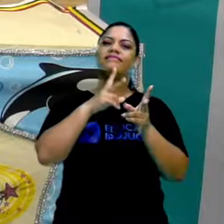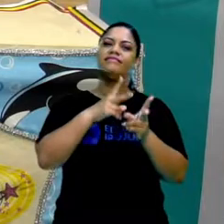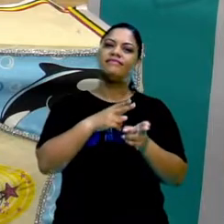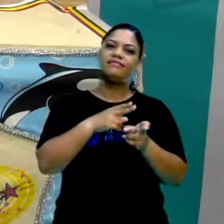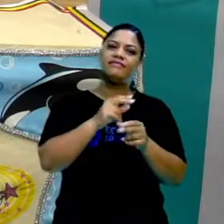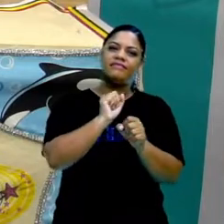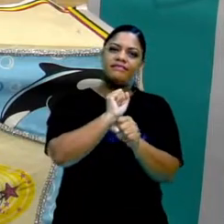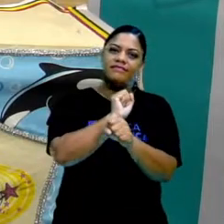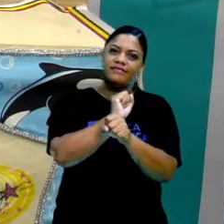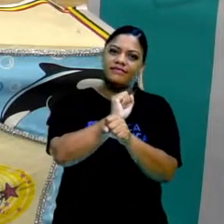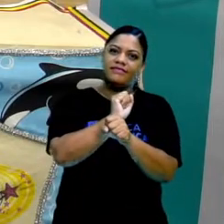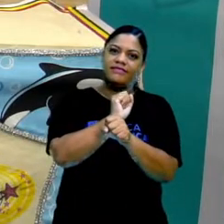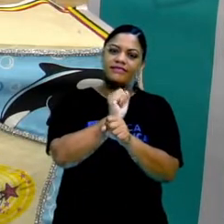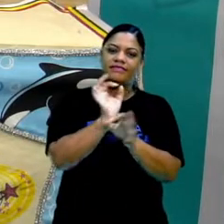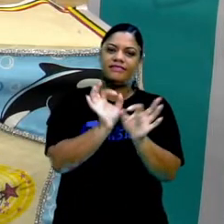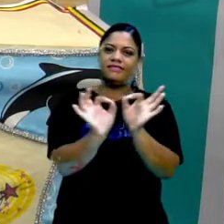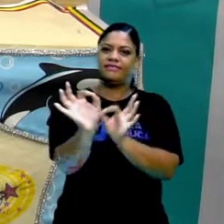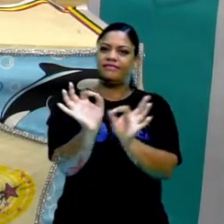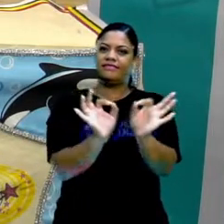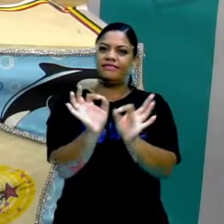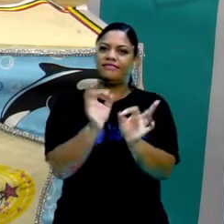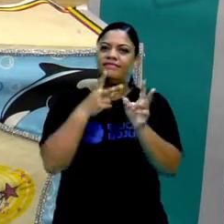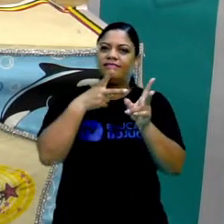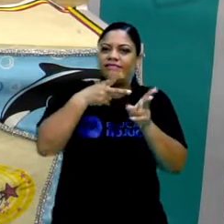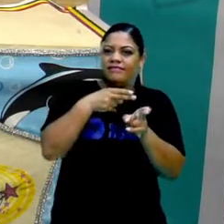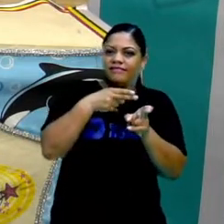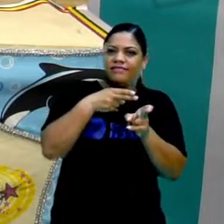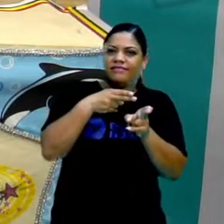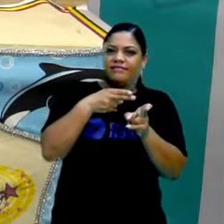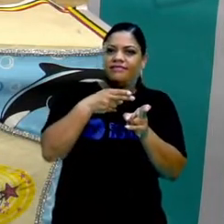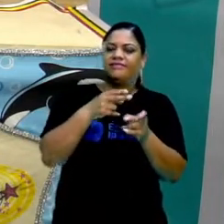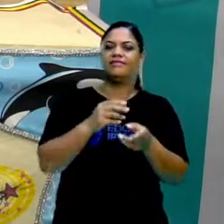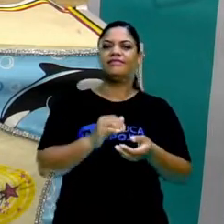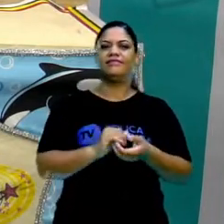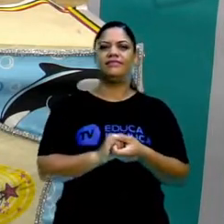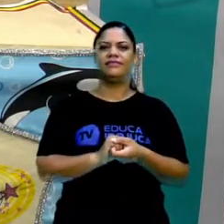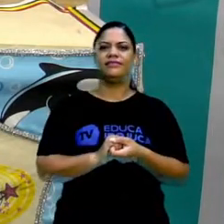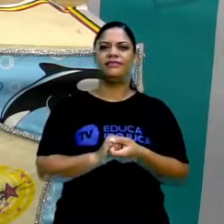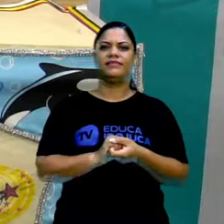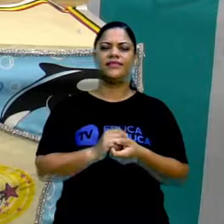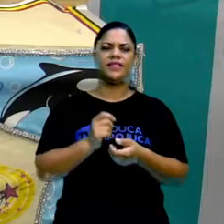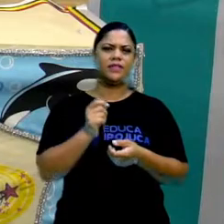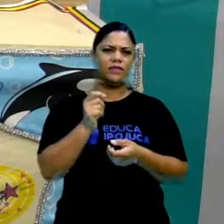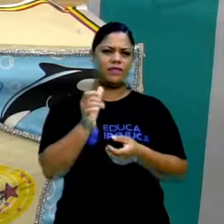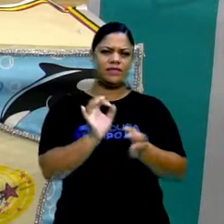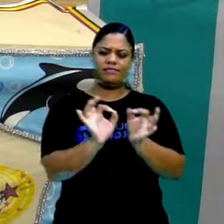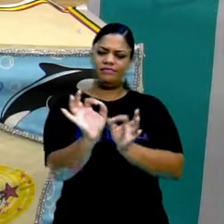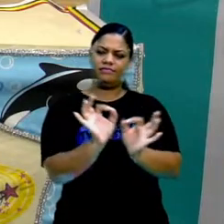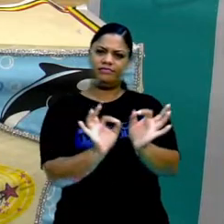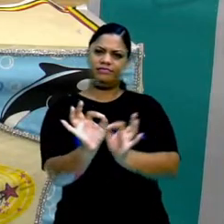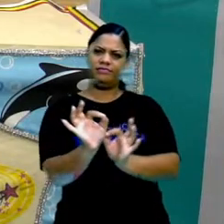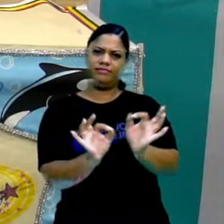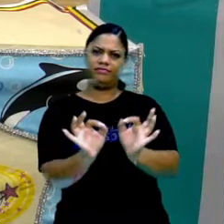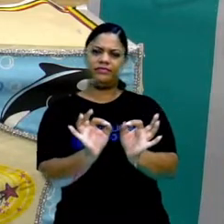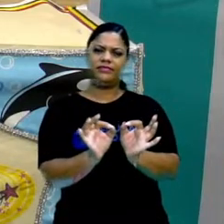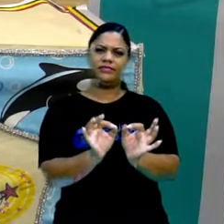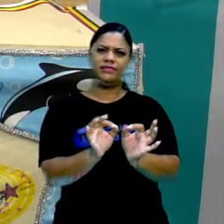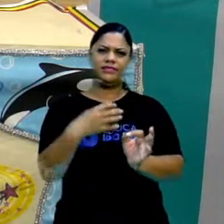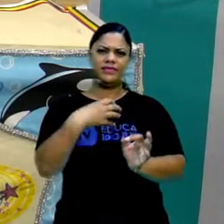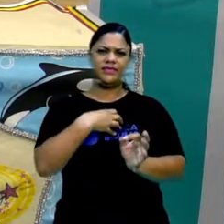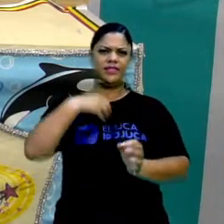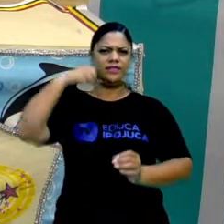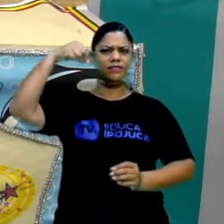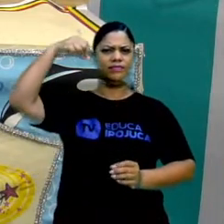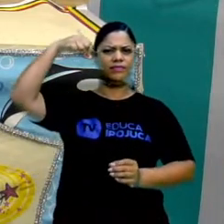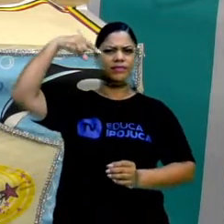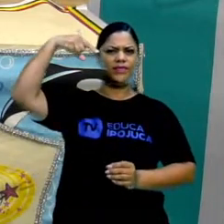ficou lá. Se ajeitou para dormir no pé daquela estátua. Quando ela estava se ajeitando para dormir, ela sentiu cair